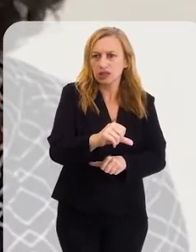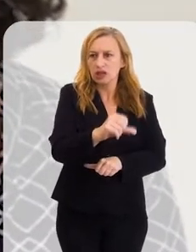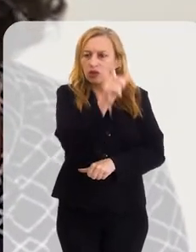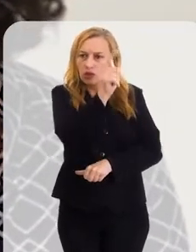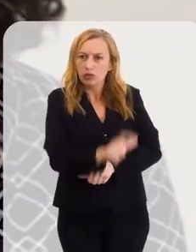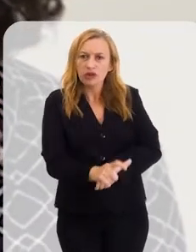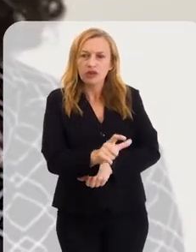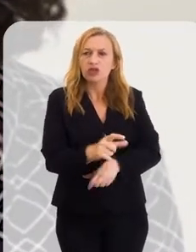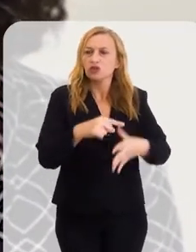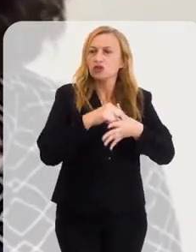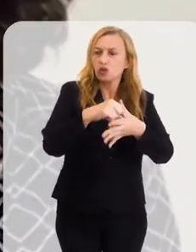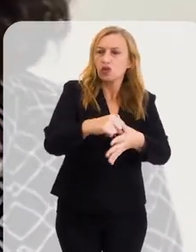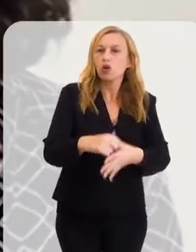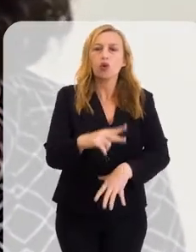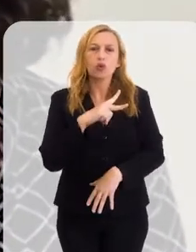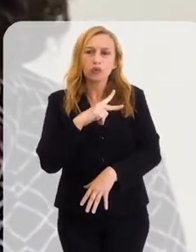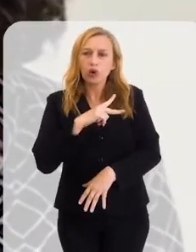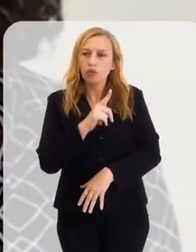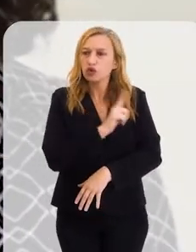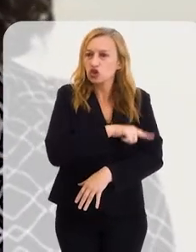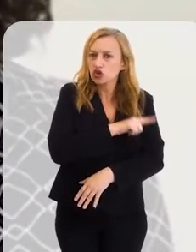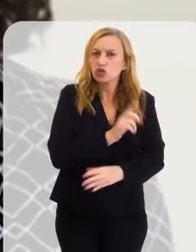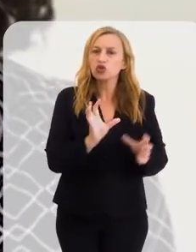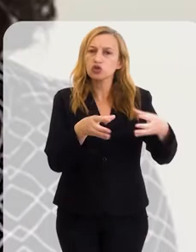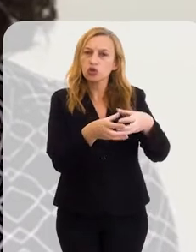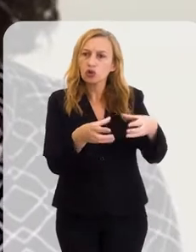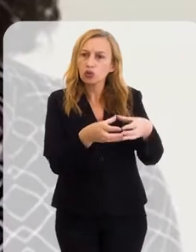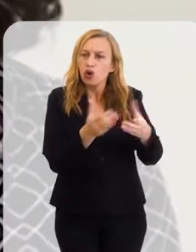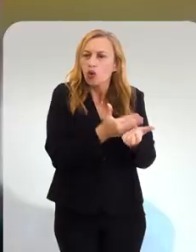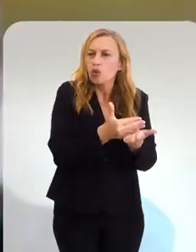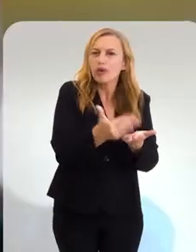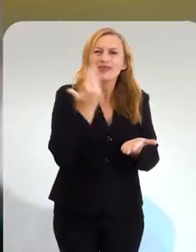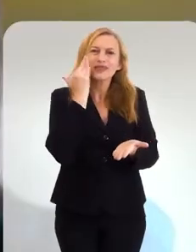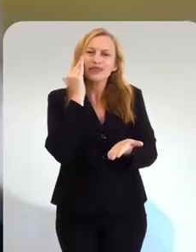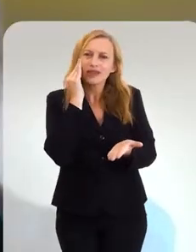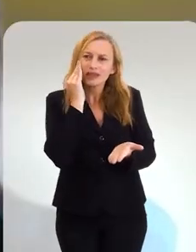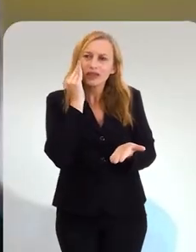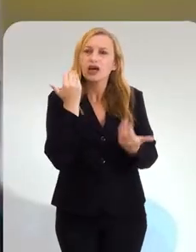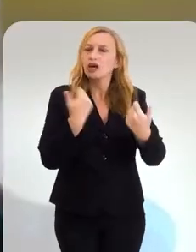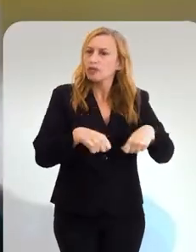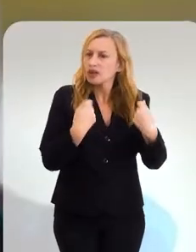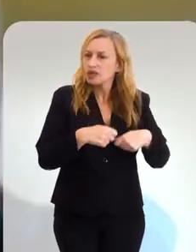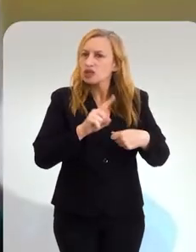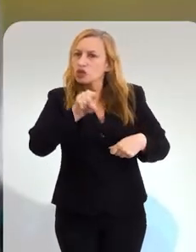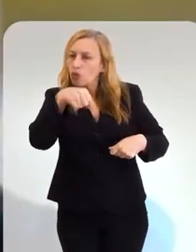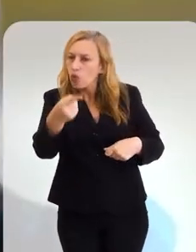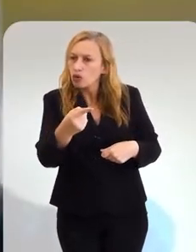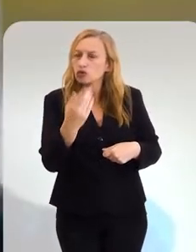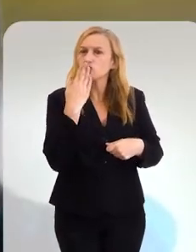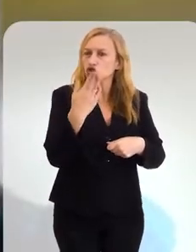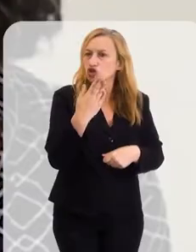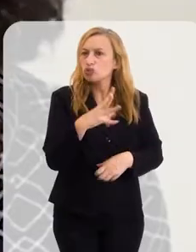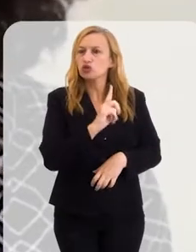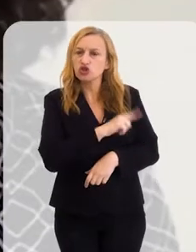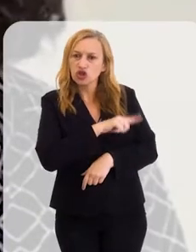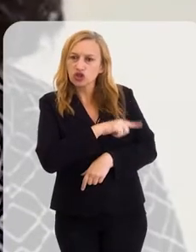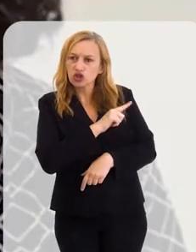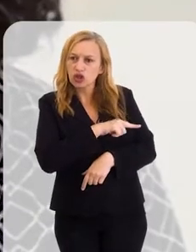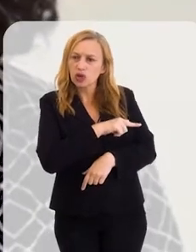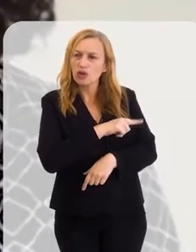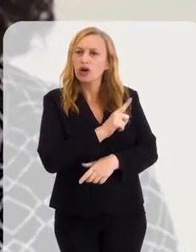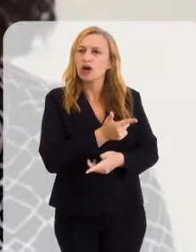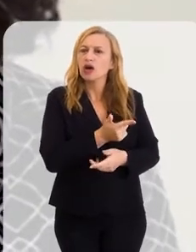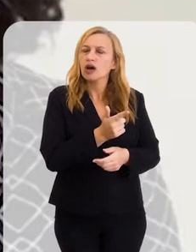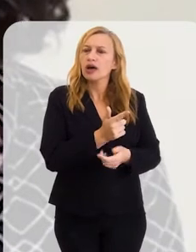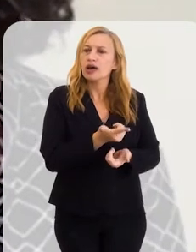perceber mudanças nesse perfil de liderança, né? O próprio gestor de equipes começa a entender que ele precisa fazer um outro tipo